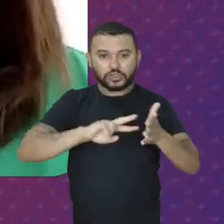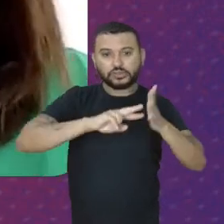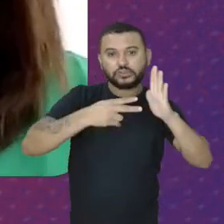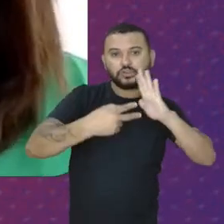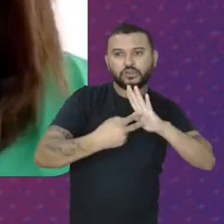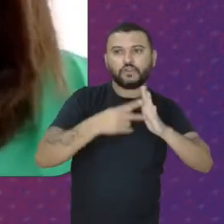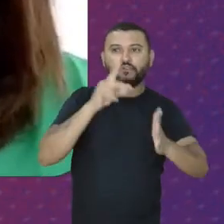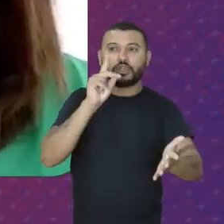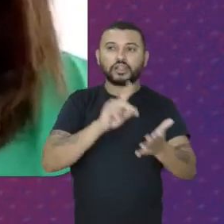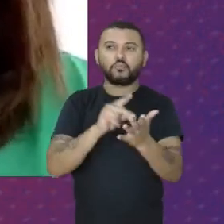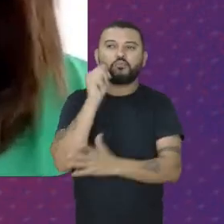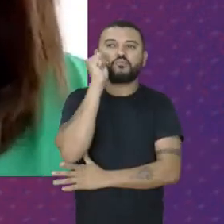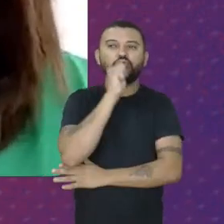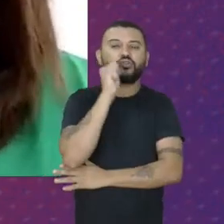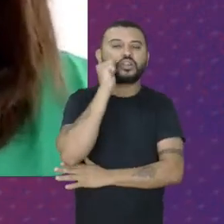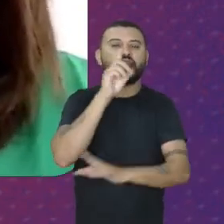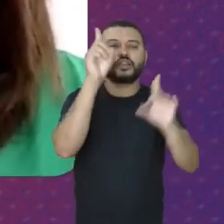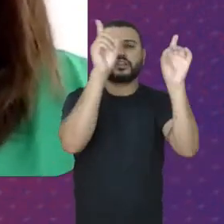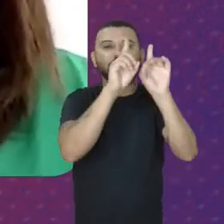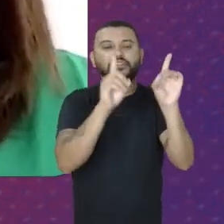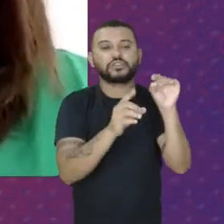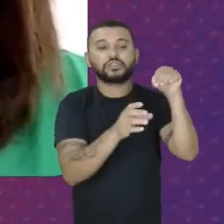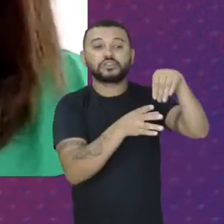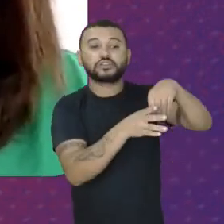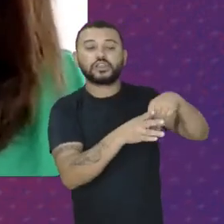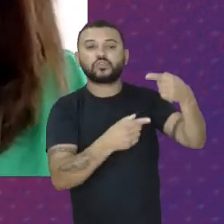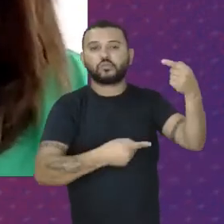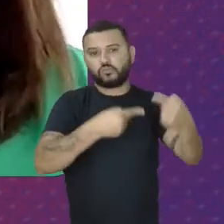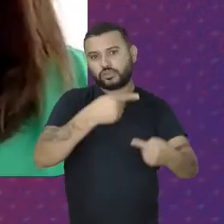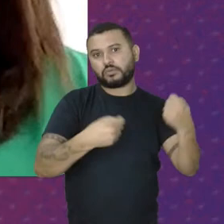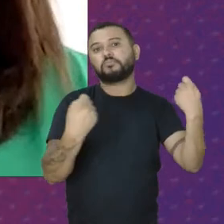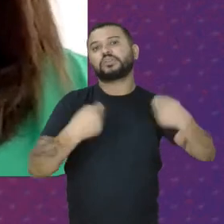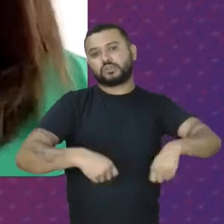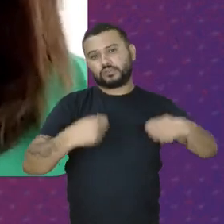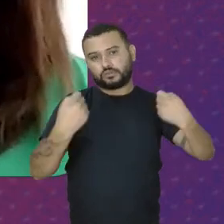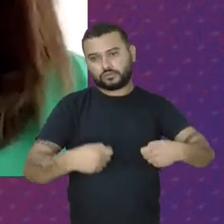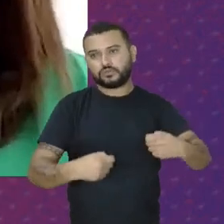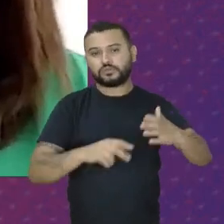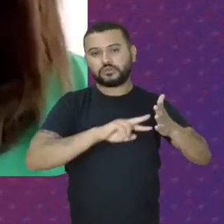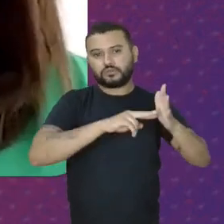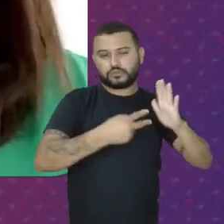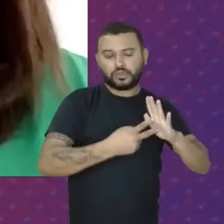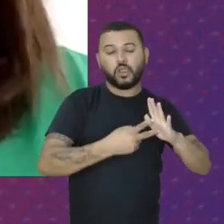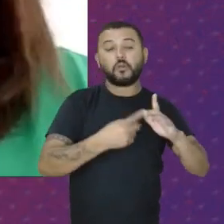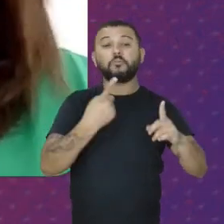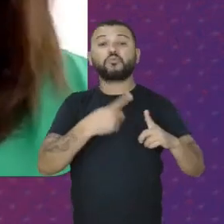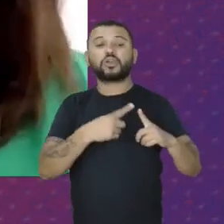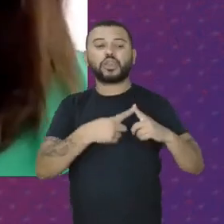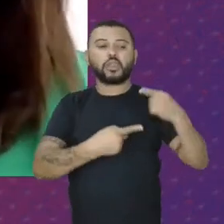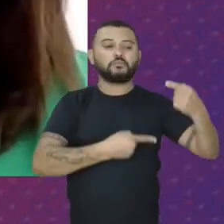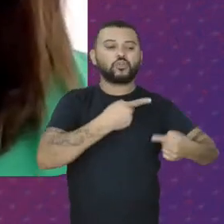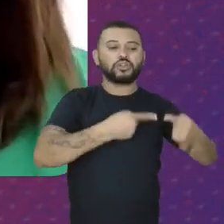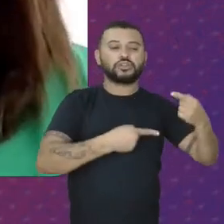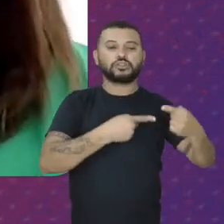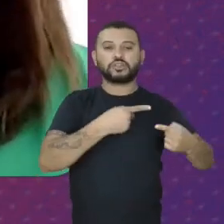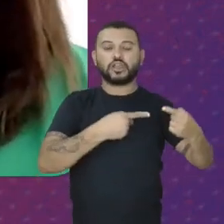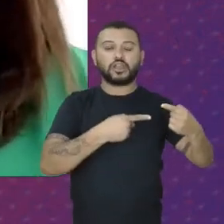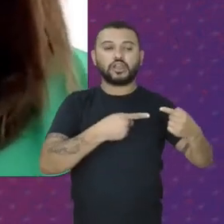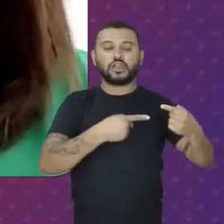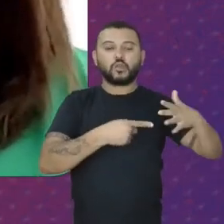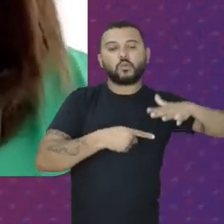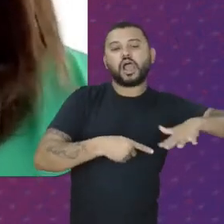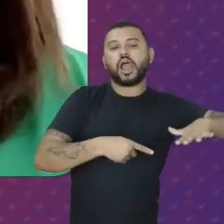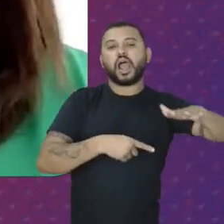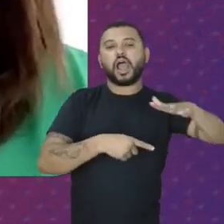significado das mulheres com deficiência na política, né? Eu disse que a política não é um espaço